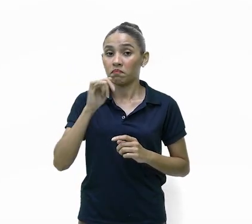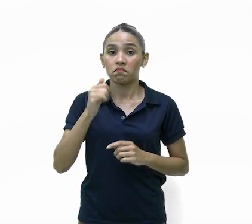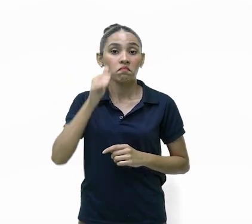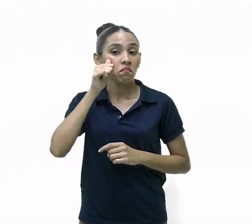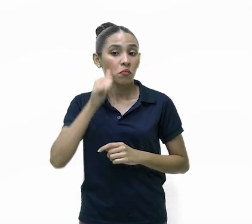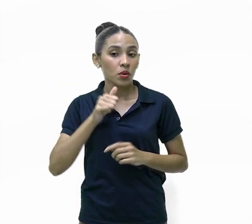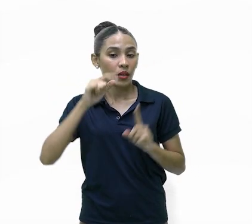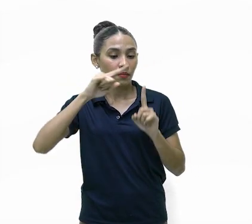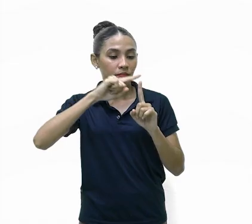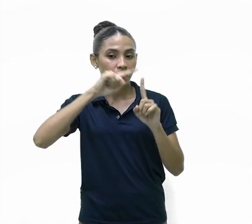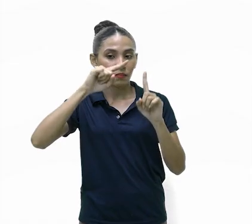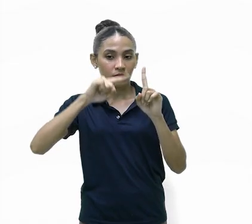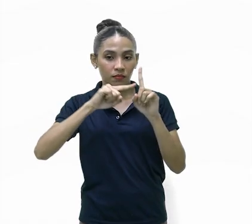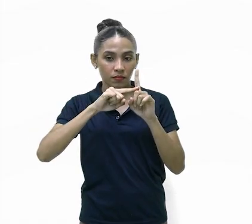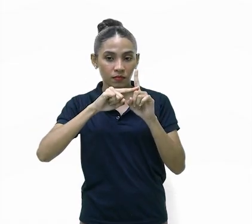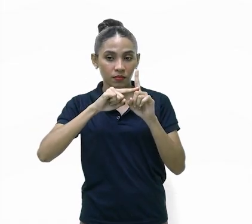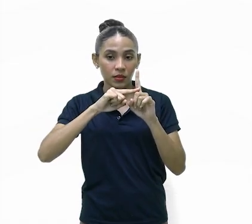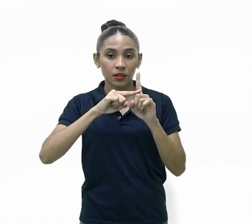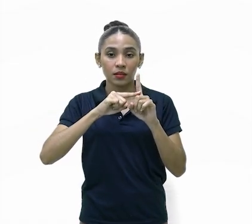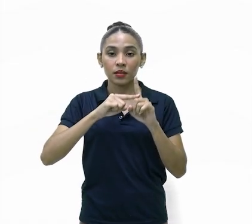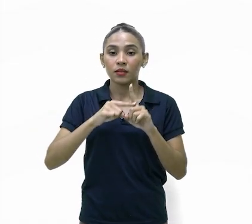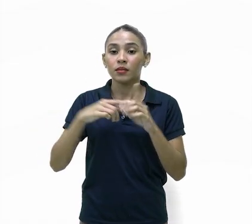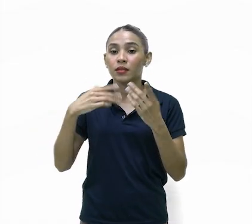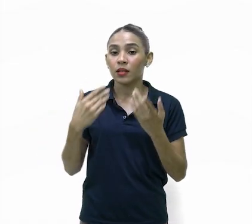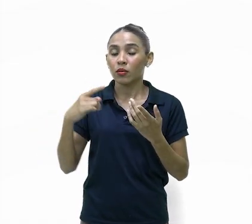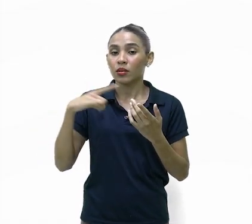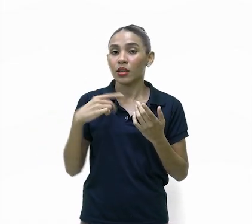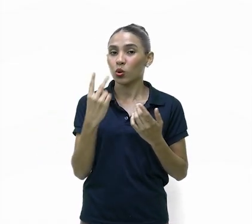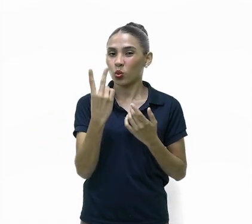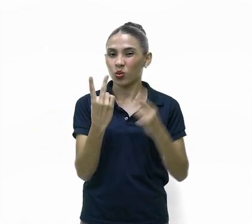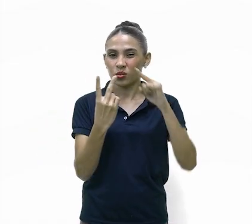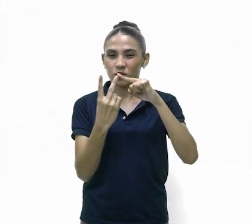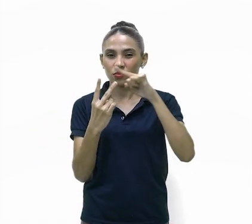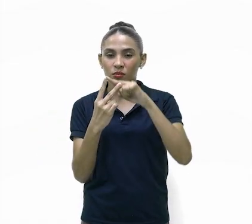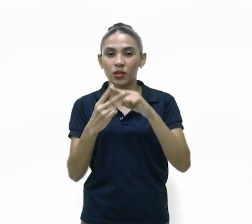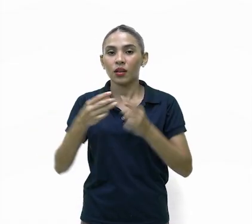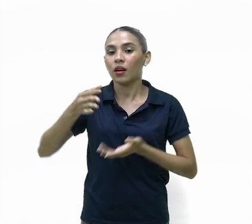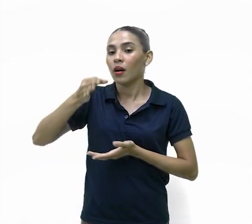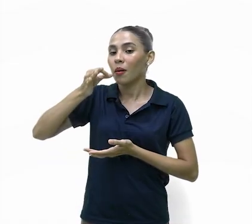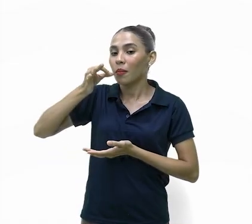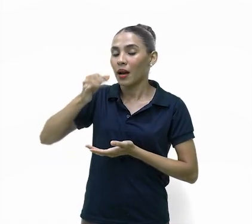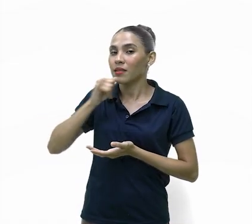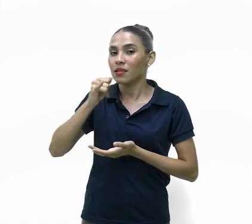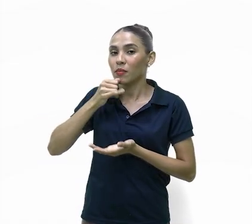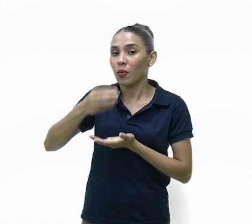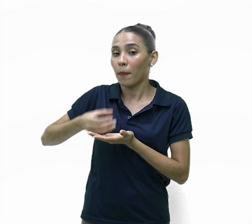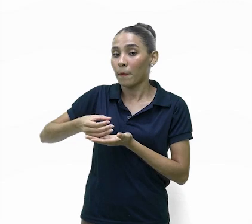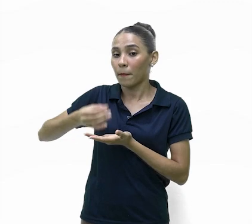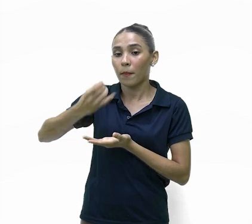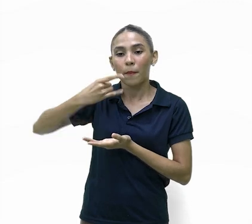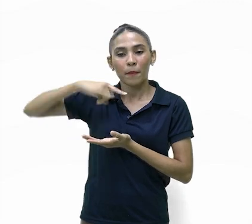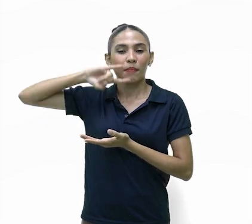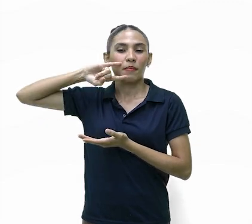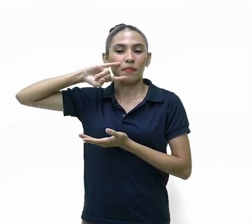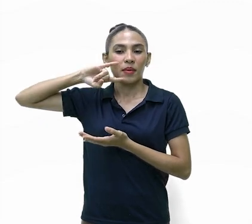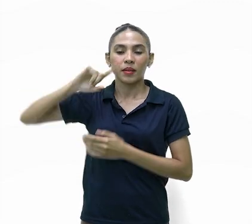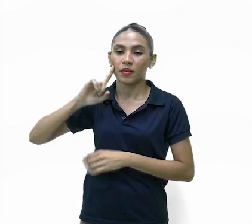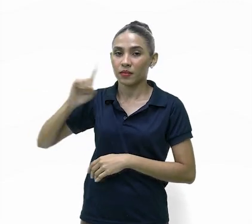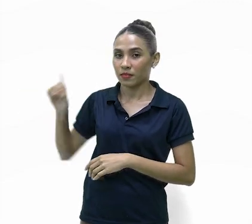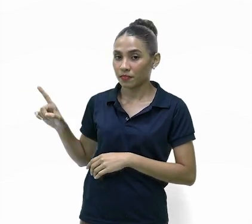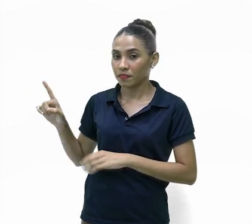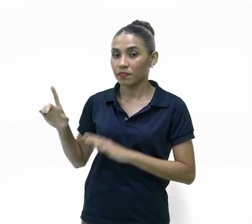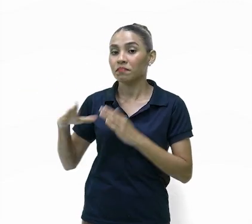grávida, né, uma mulher grávida, e ela está segurando aí dois objetos, né, uma taça com bebida, essa bebida aí